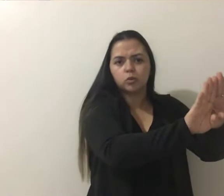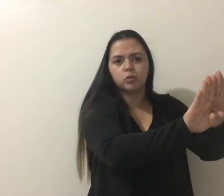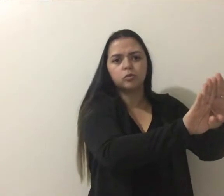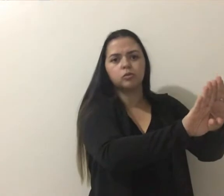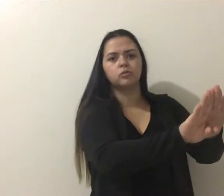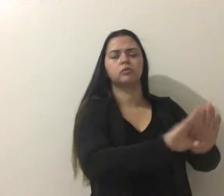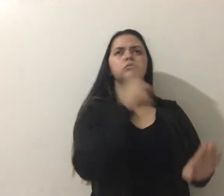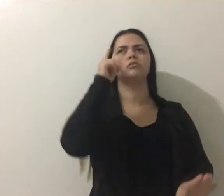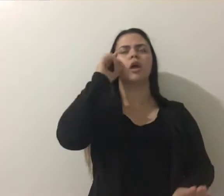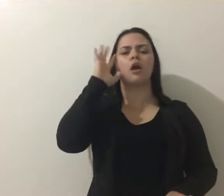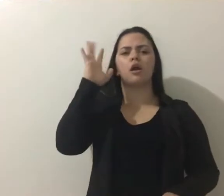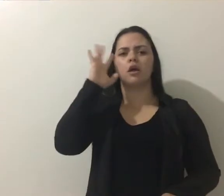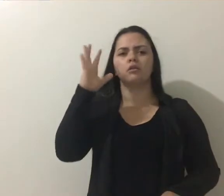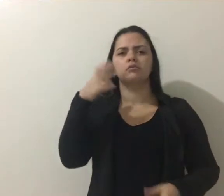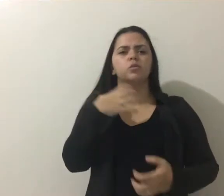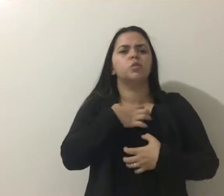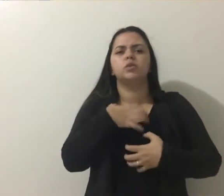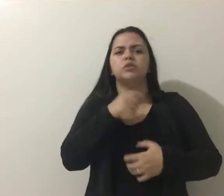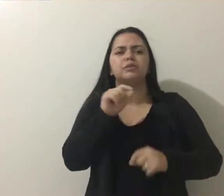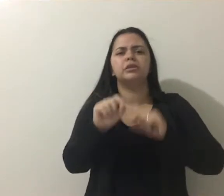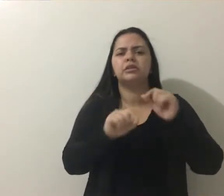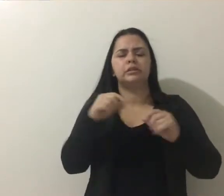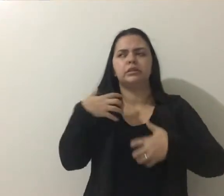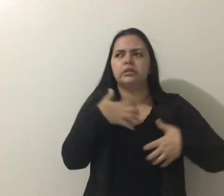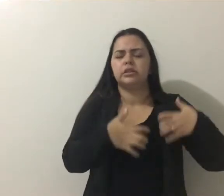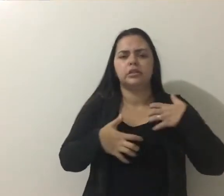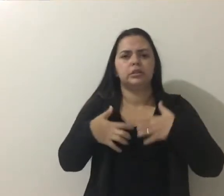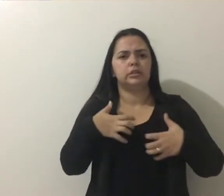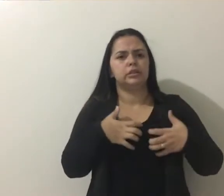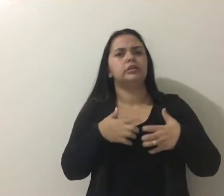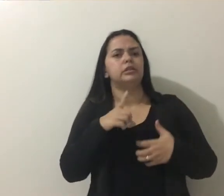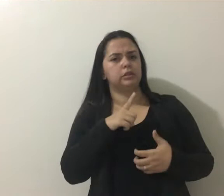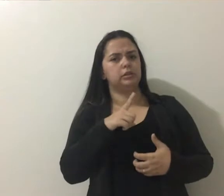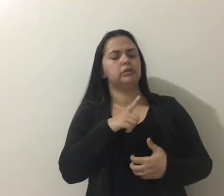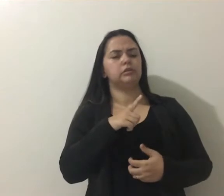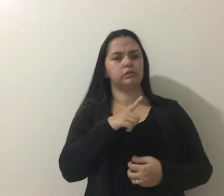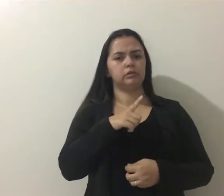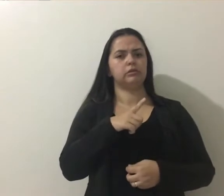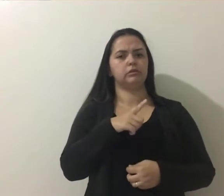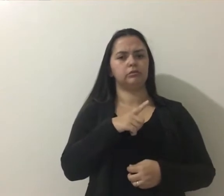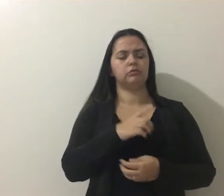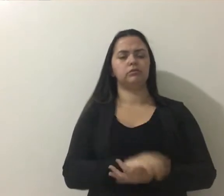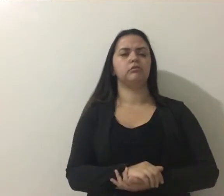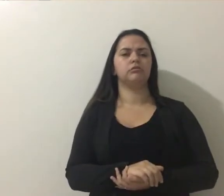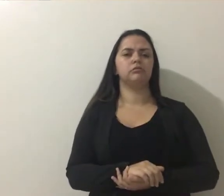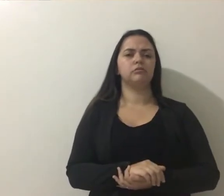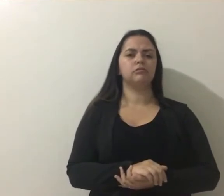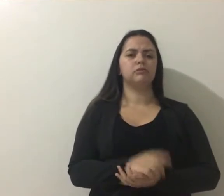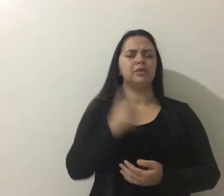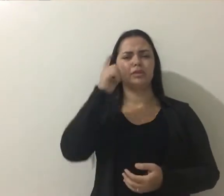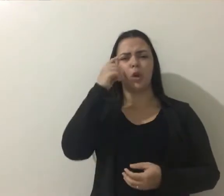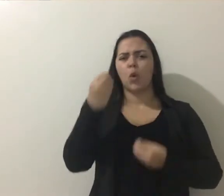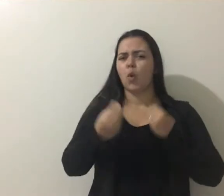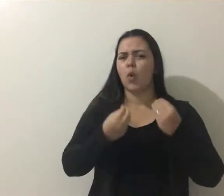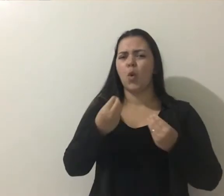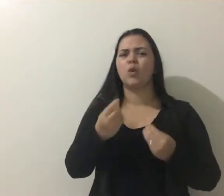Imagine quais sentimentos assolavam aqueles homens. Imagine como eles eram, como eles